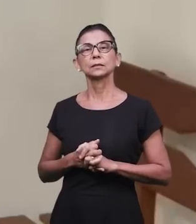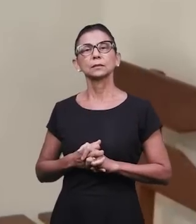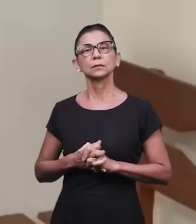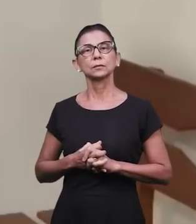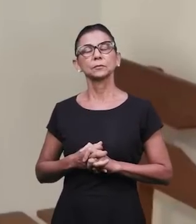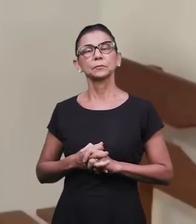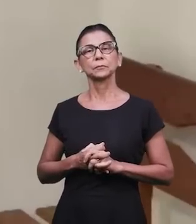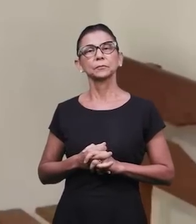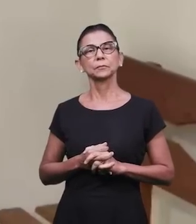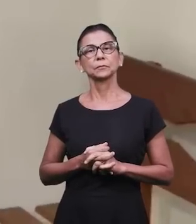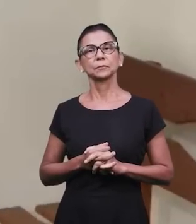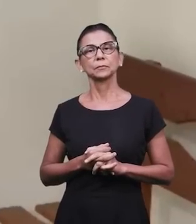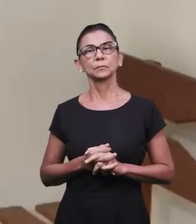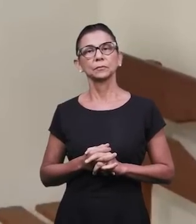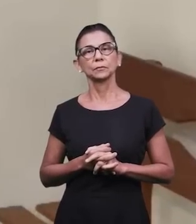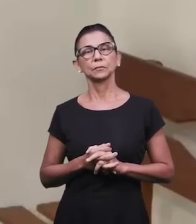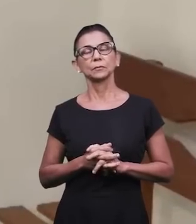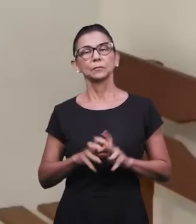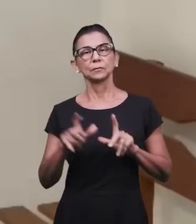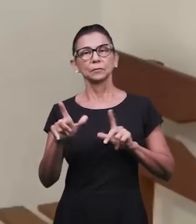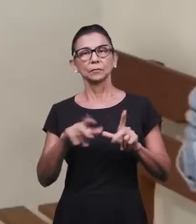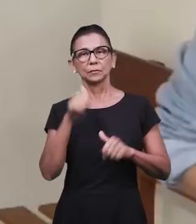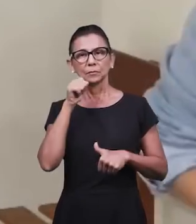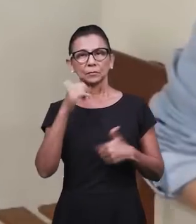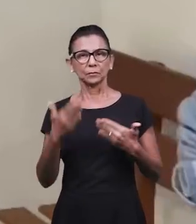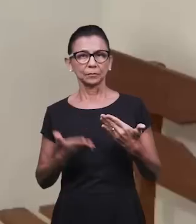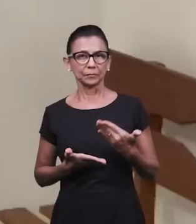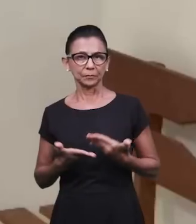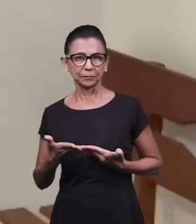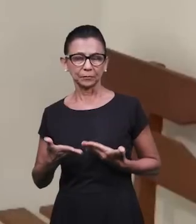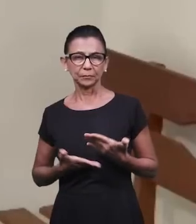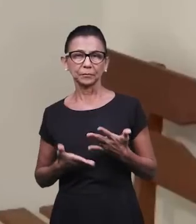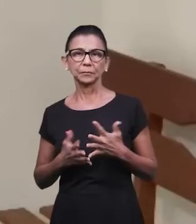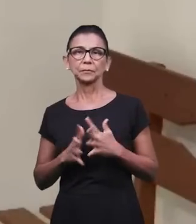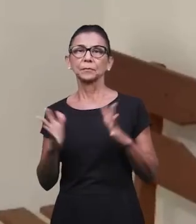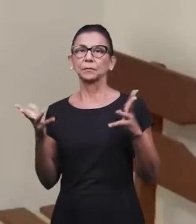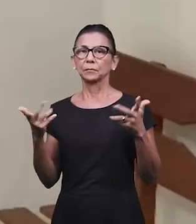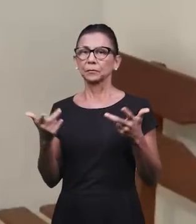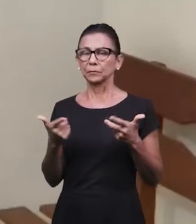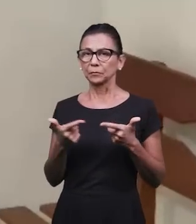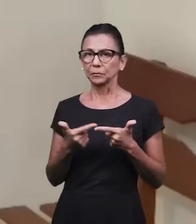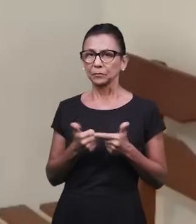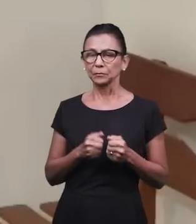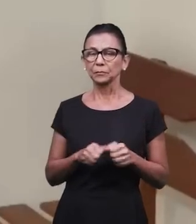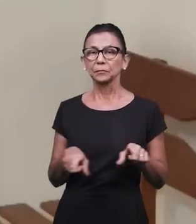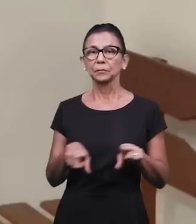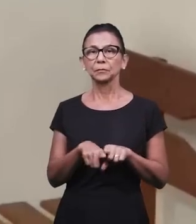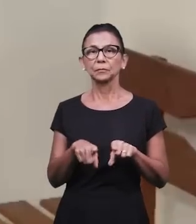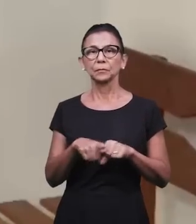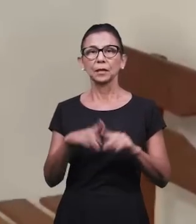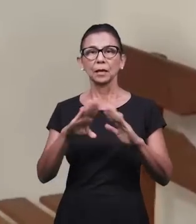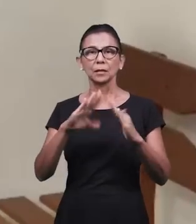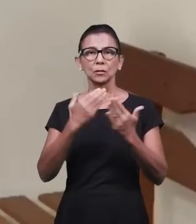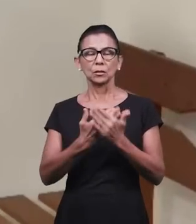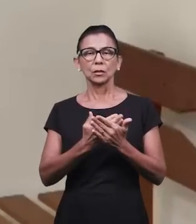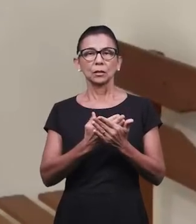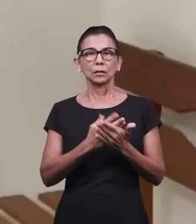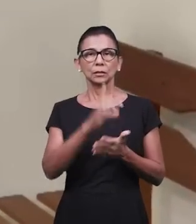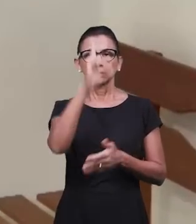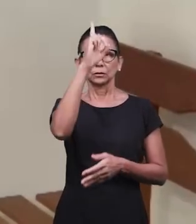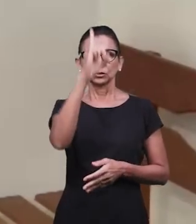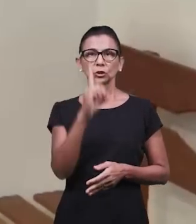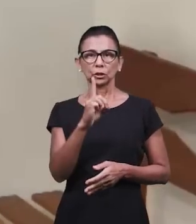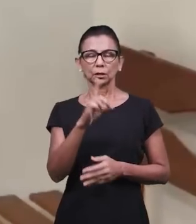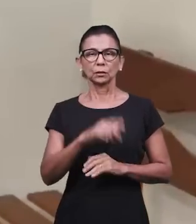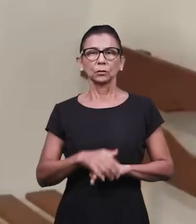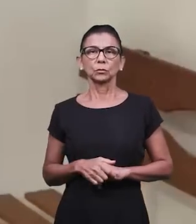muito o trabalho das irmãs, né? O Senhor já operou maravilhas, né? A diretora da escola já